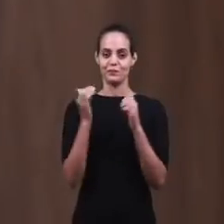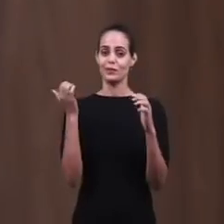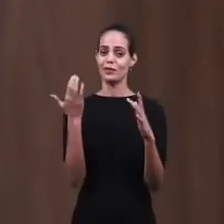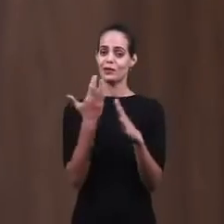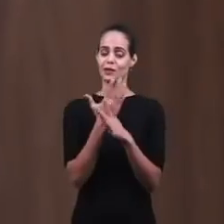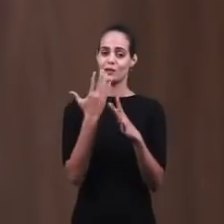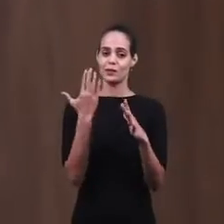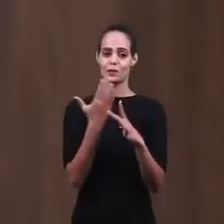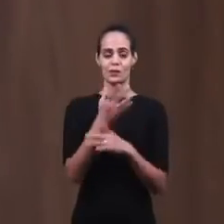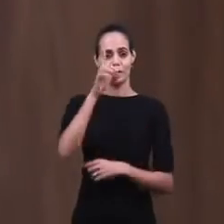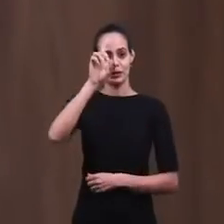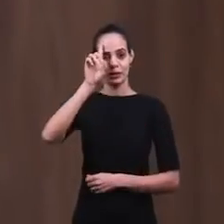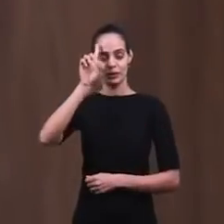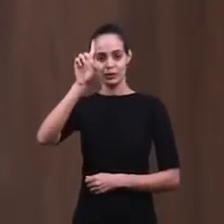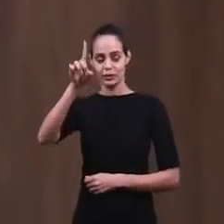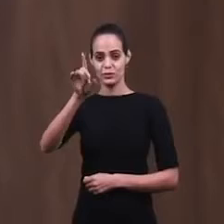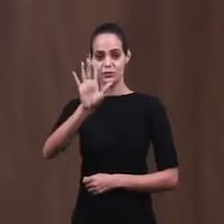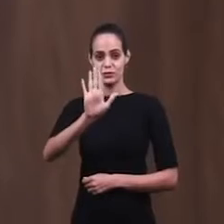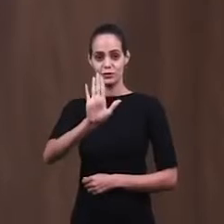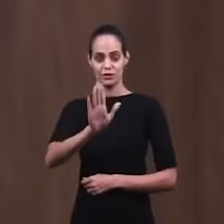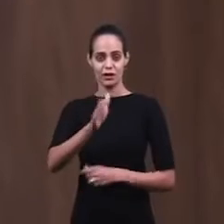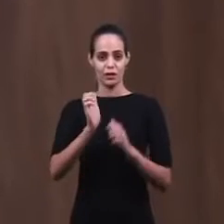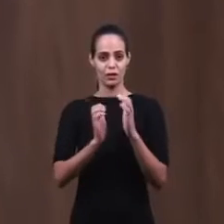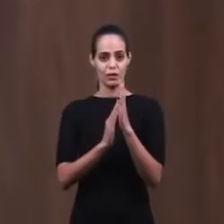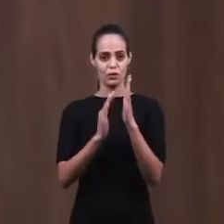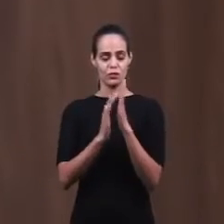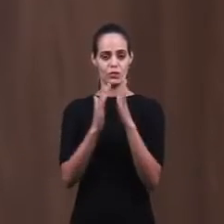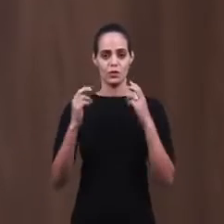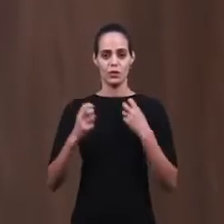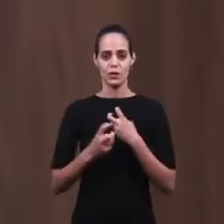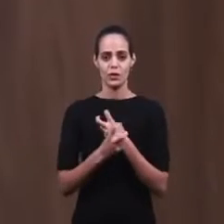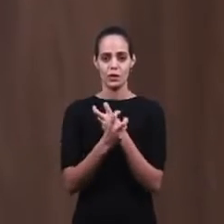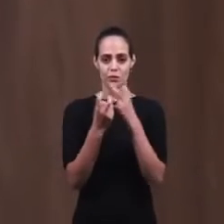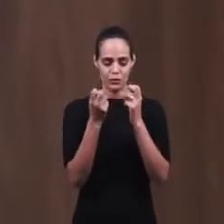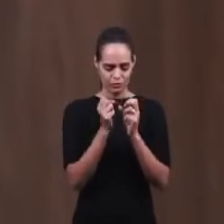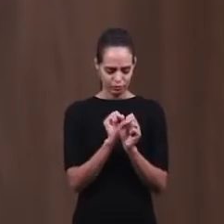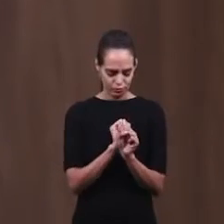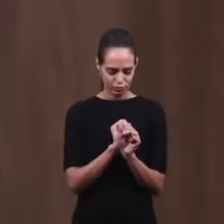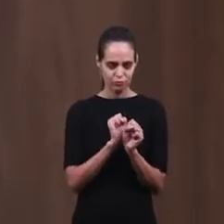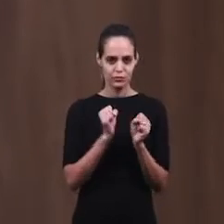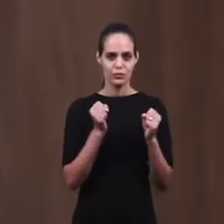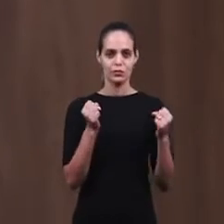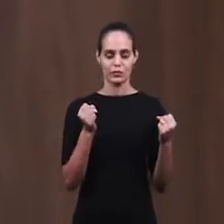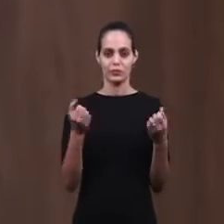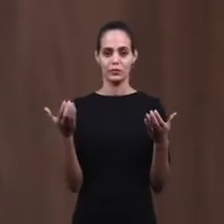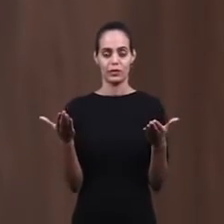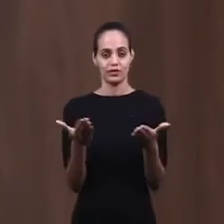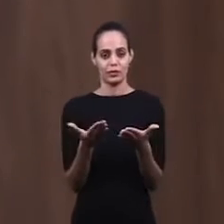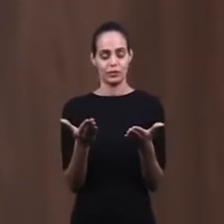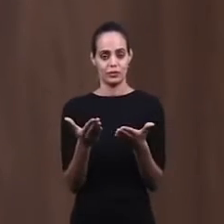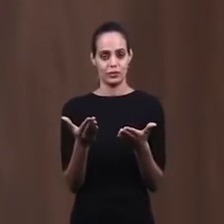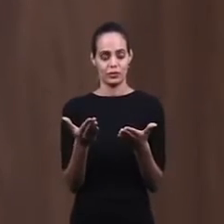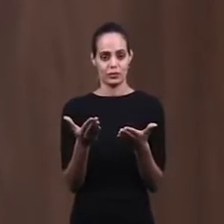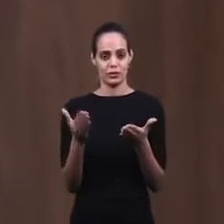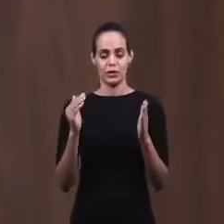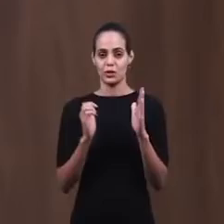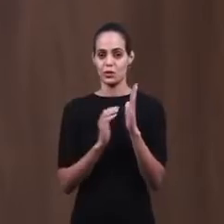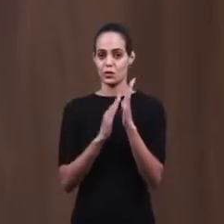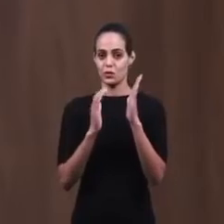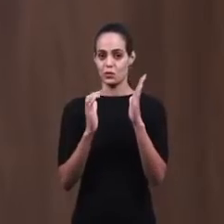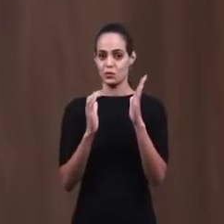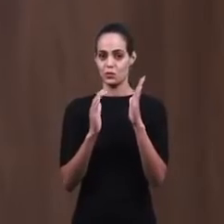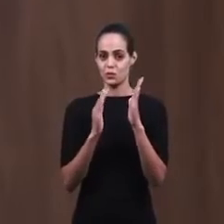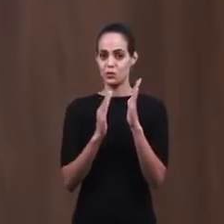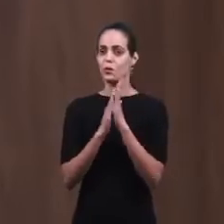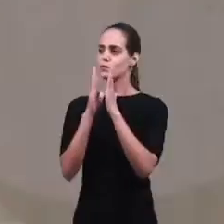Glory to God. We already sang a song of pleading. We have set our hearts free. Now let's sing another